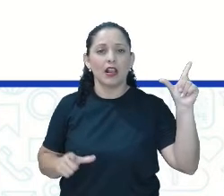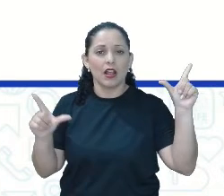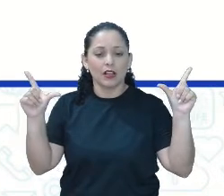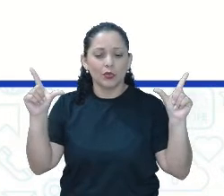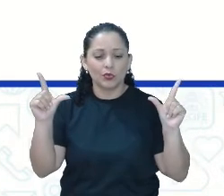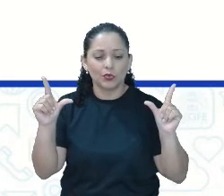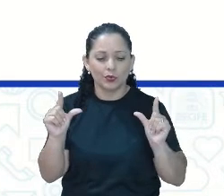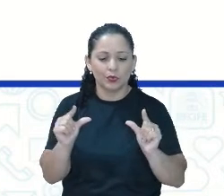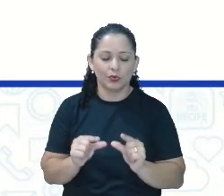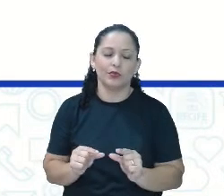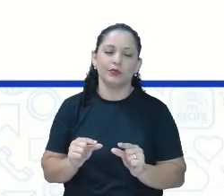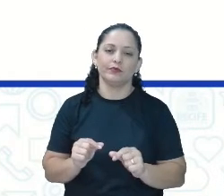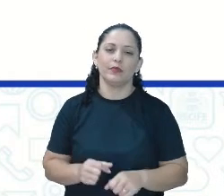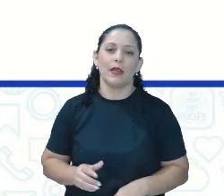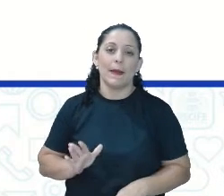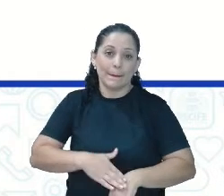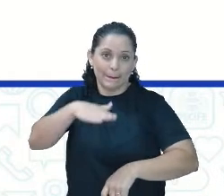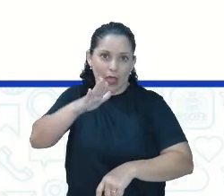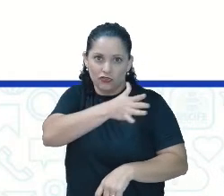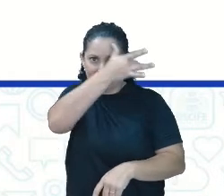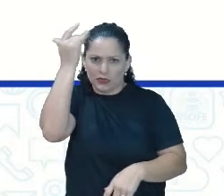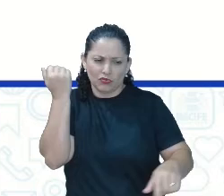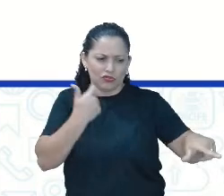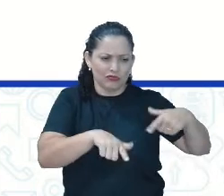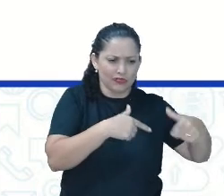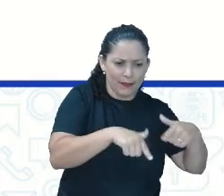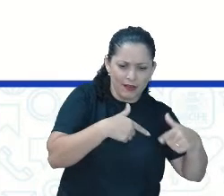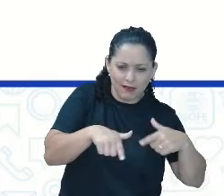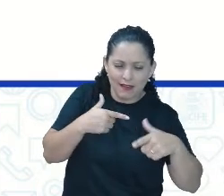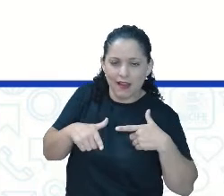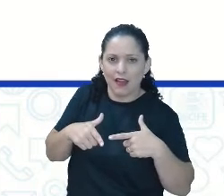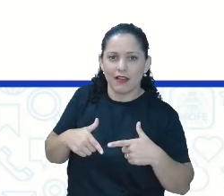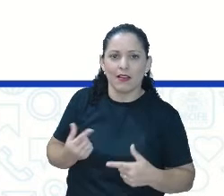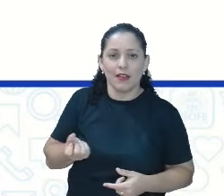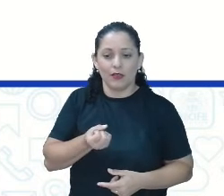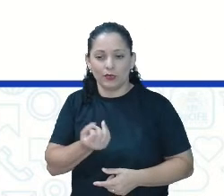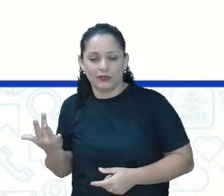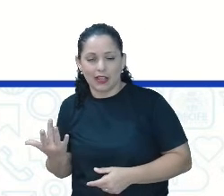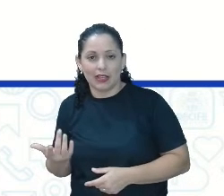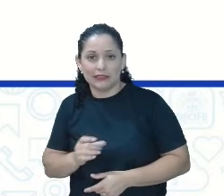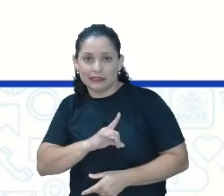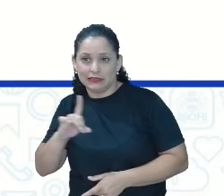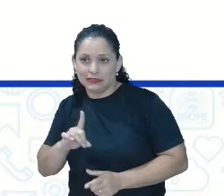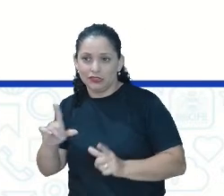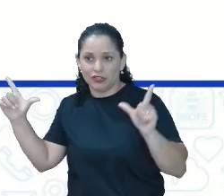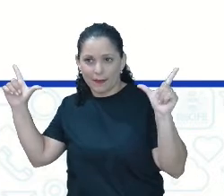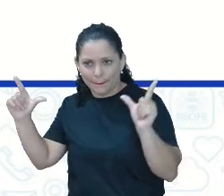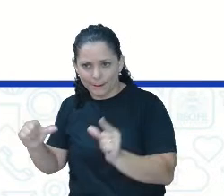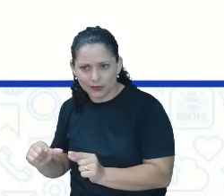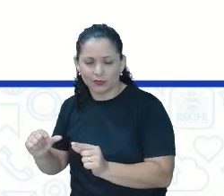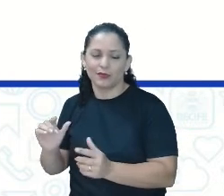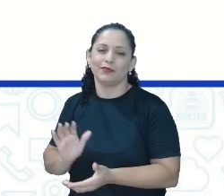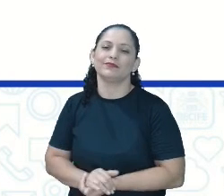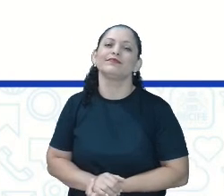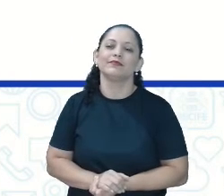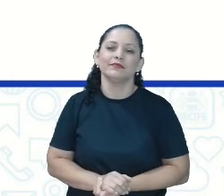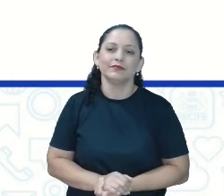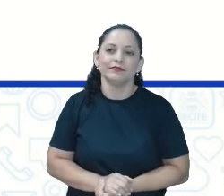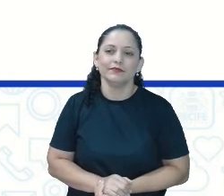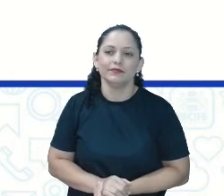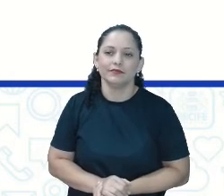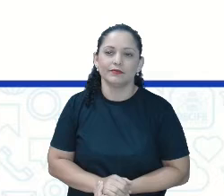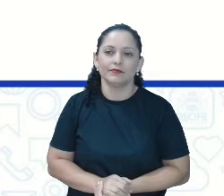diminui, tá? Então, quando eu aumento uma grandeza, né? Quando eu aumento a quantidade de pedreiros e o tempo, que é a